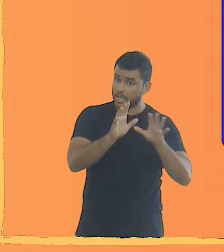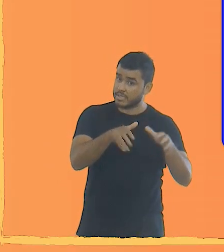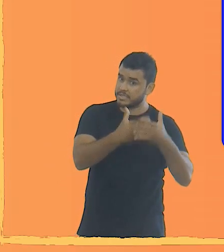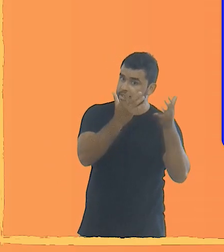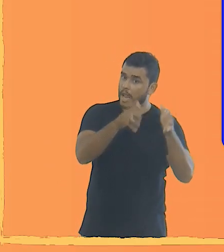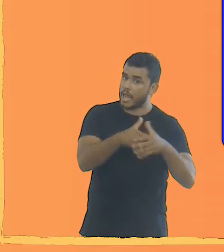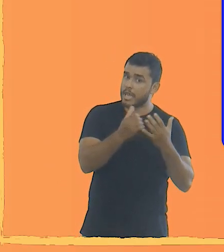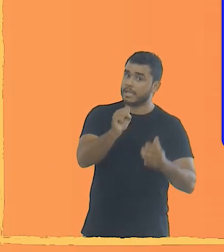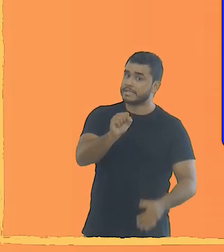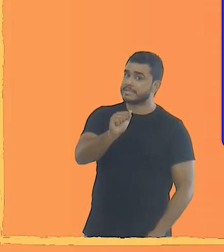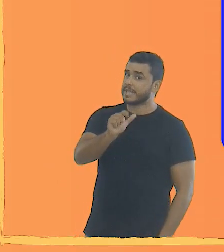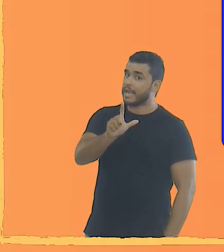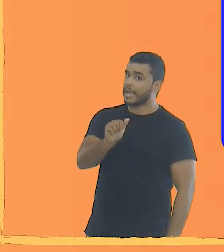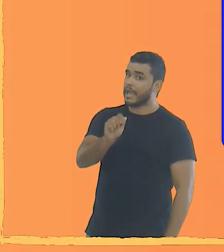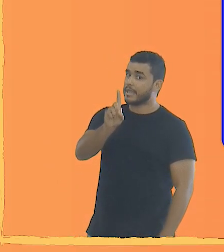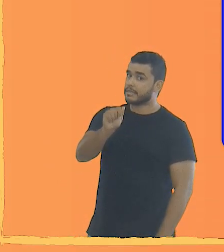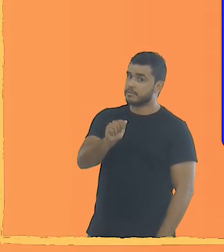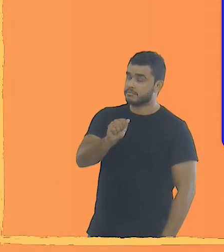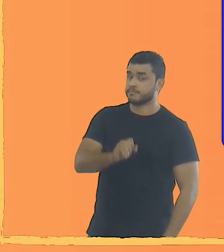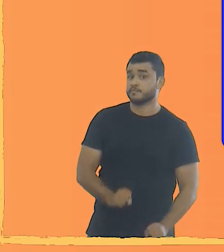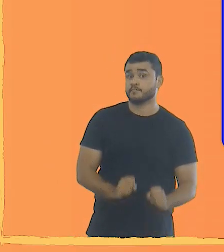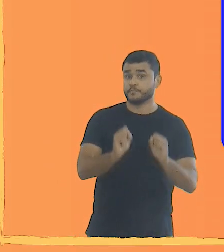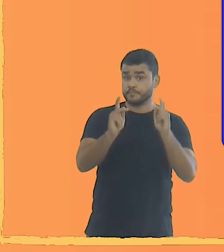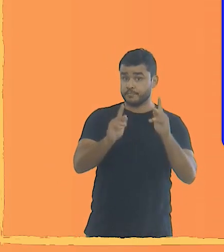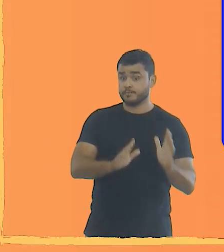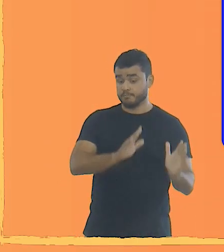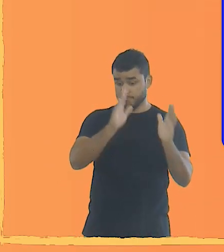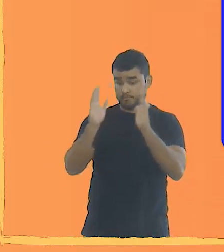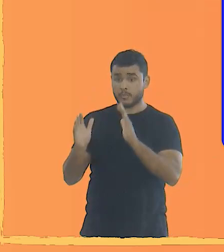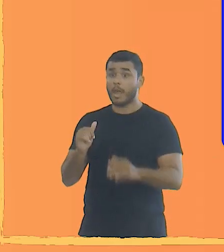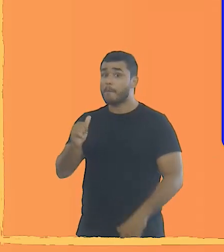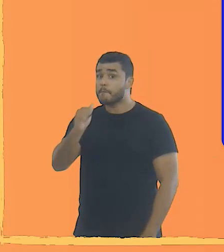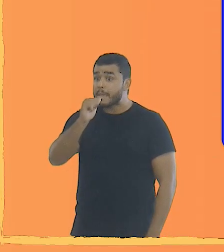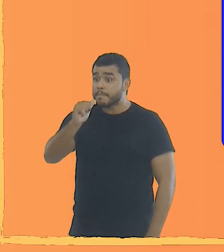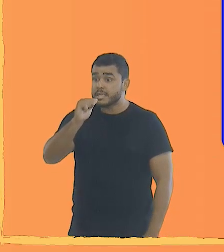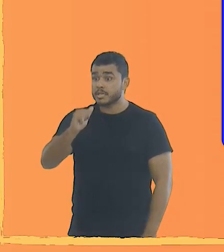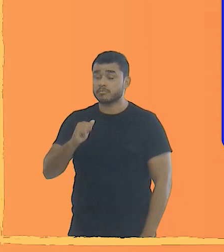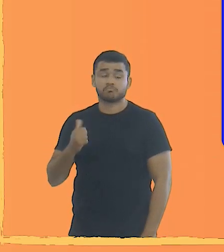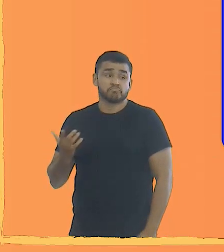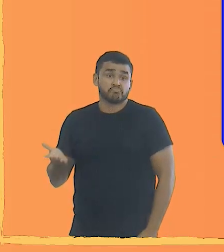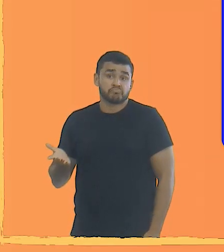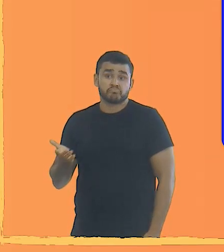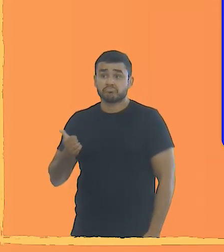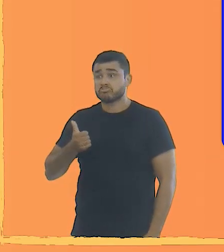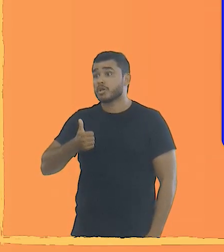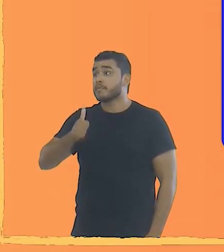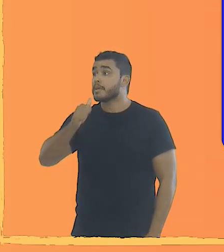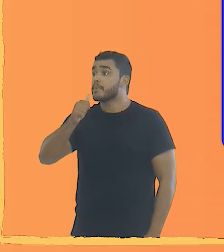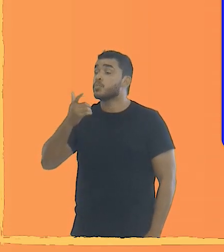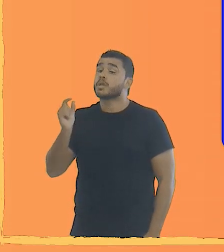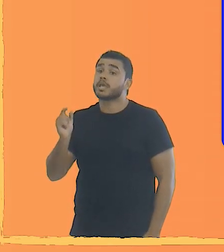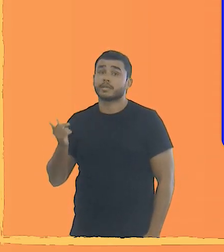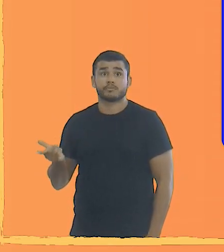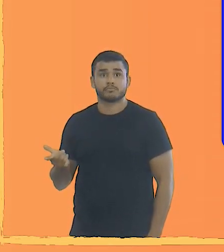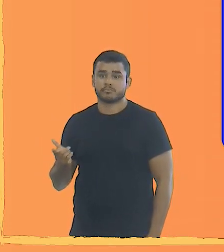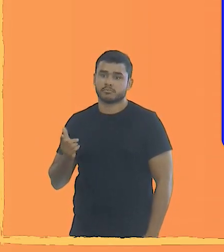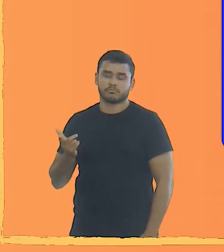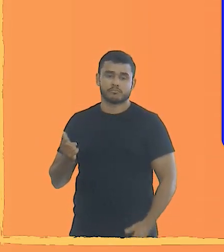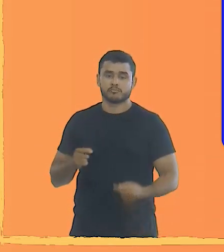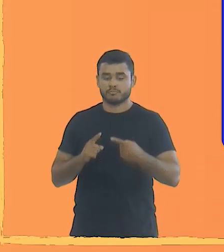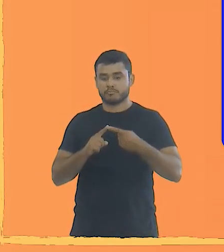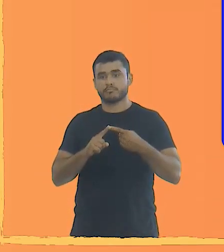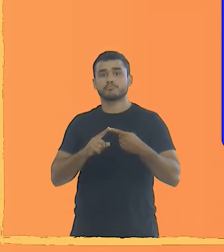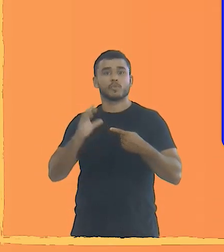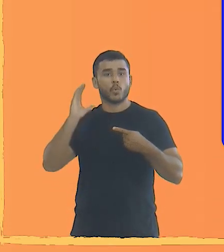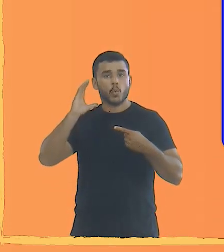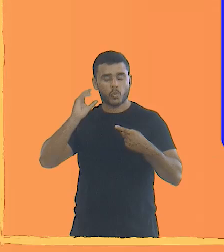obrigatório. Então você tem que escolher uma bebida. Tá, mas se eu tenho que escolher uma bebida, pode ser água de coco, suco